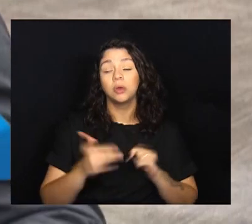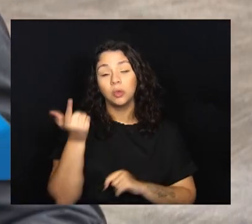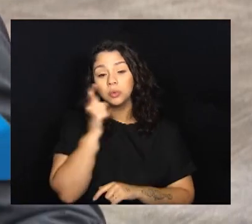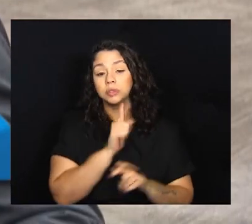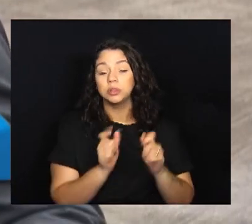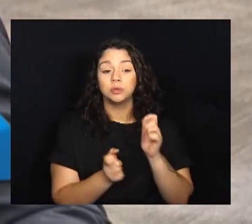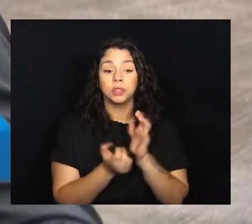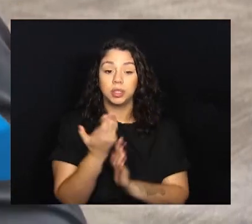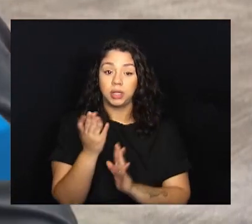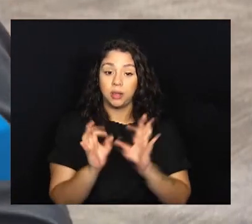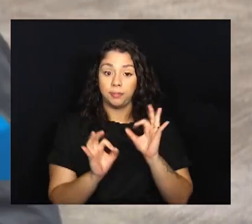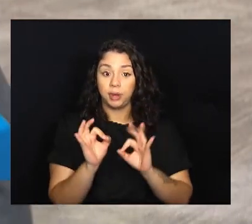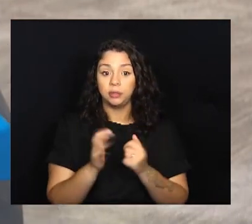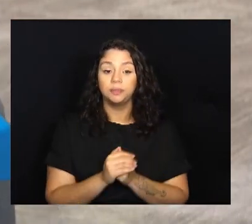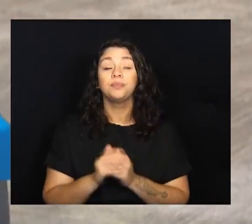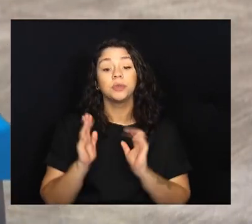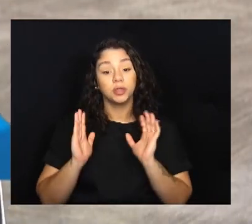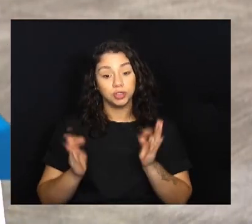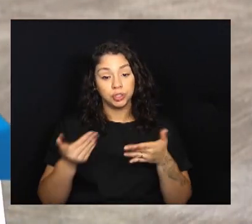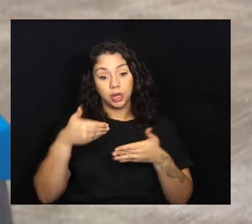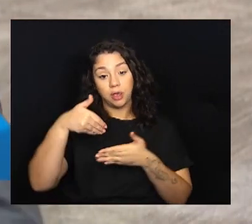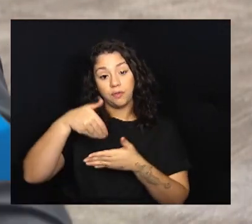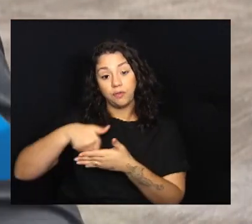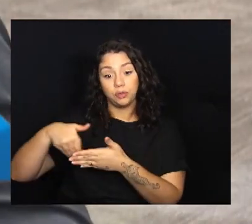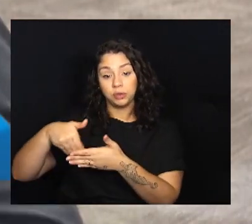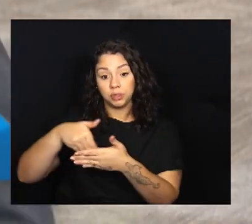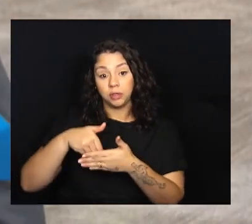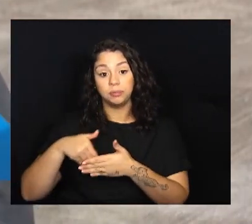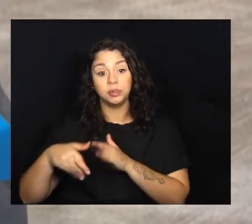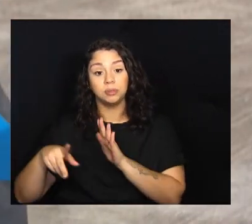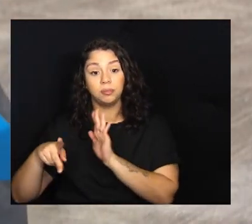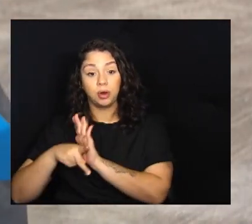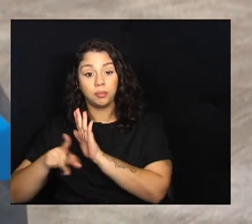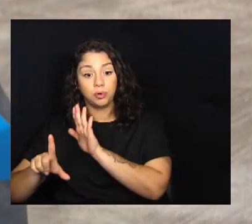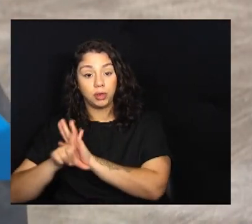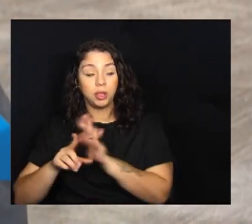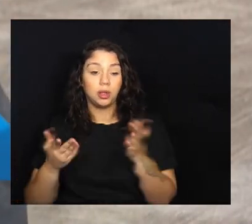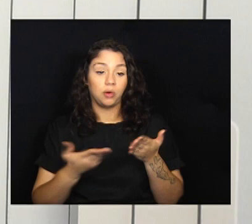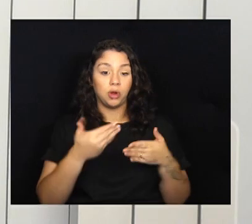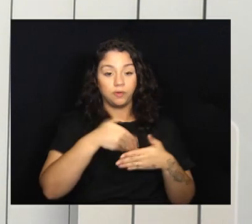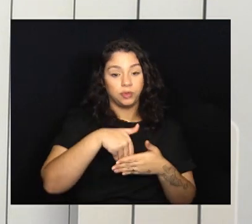projeto. Já votamos a legalidade e estamos votando o mérito.